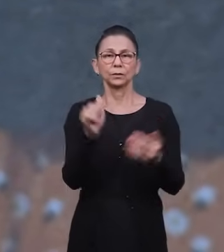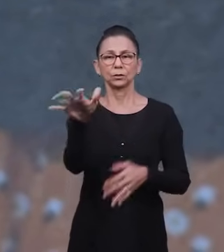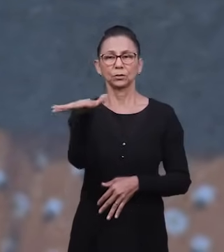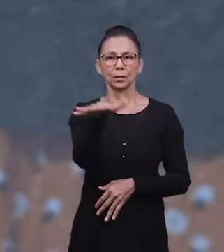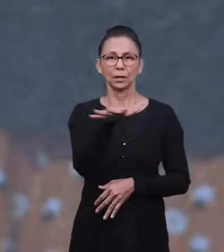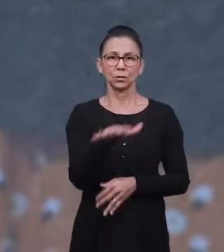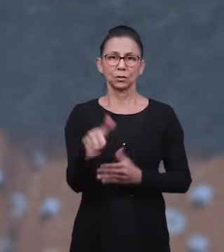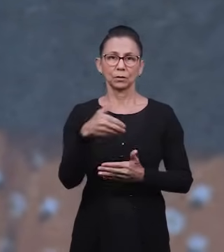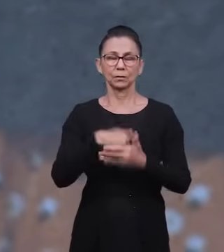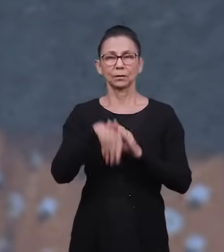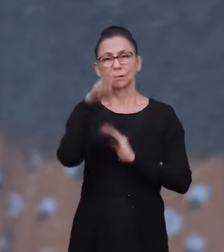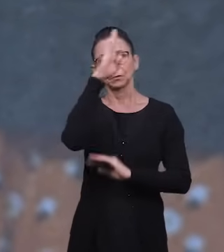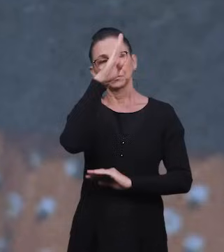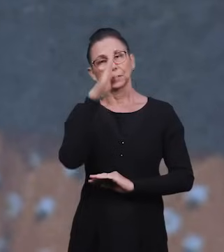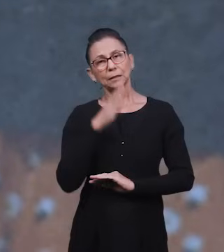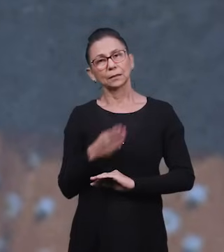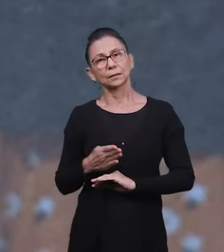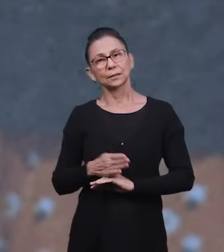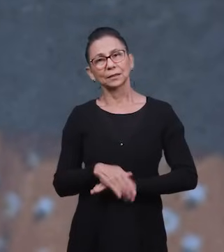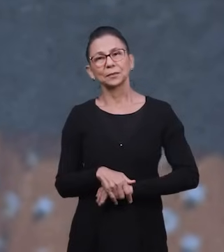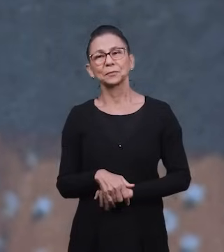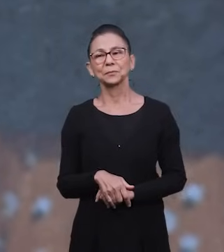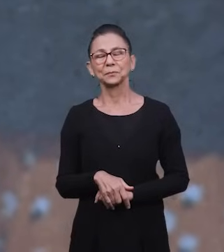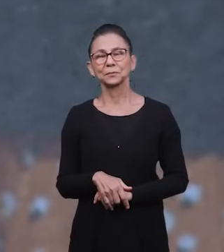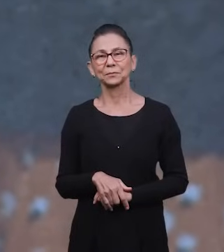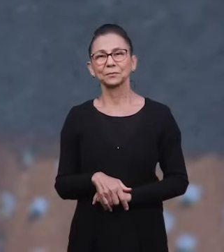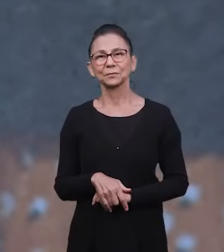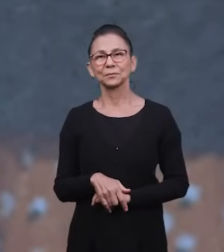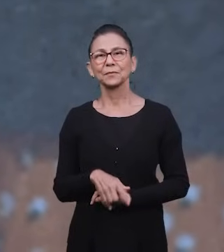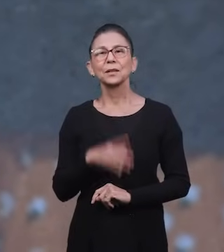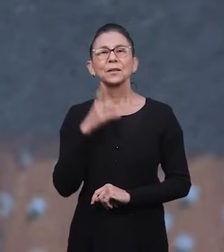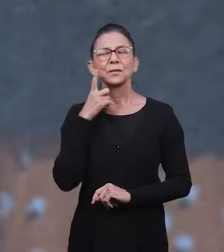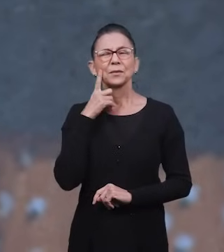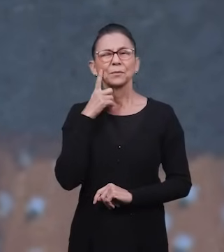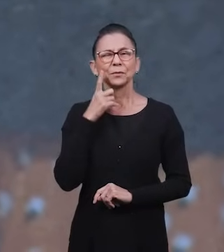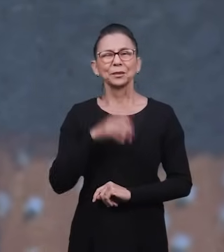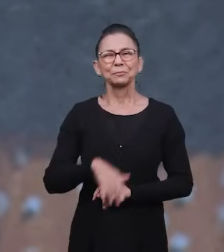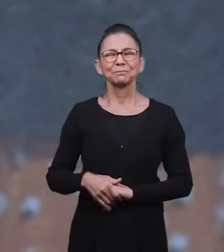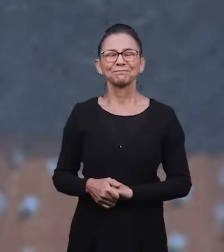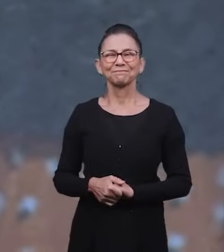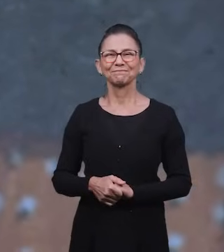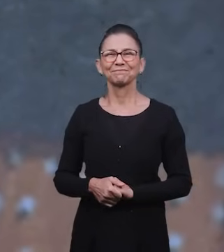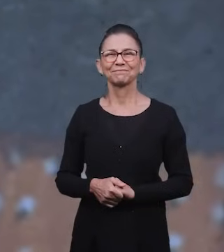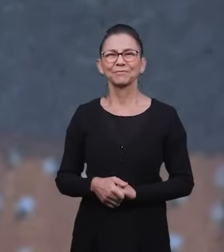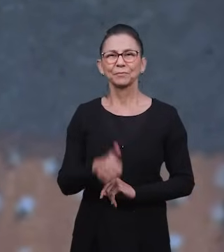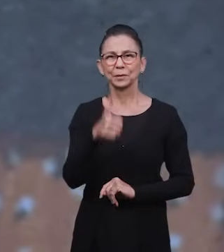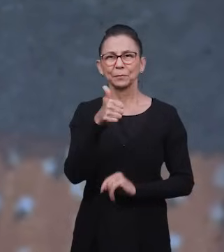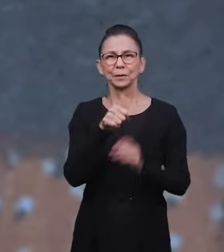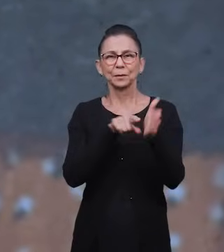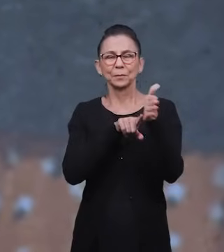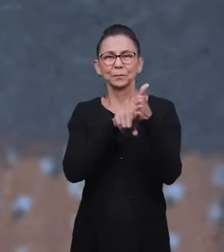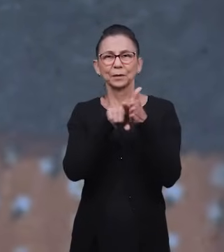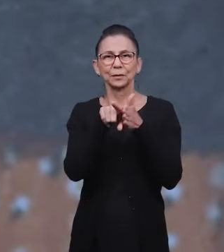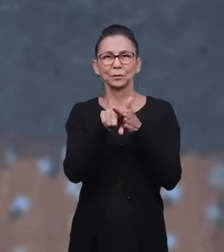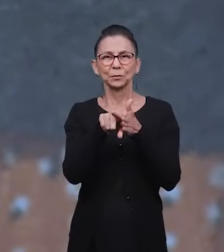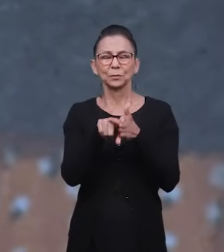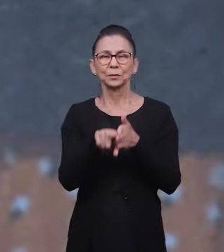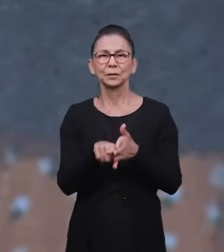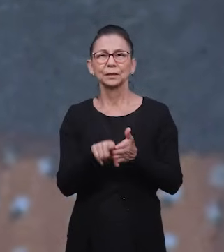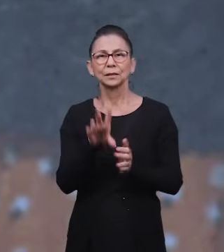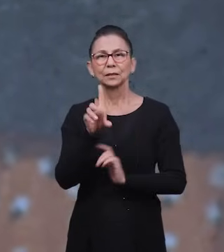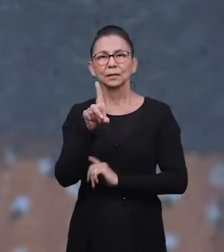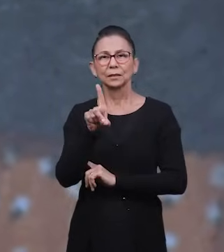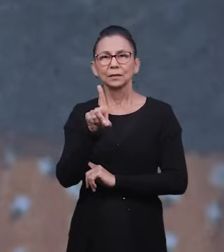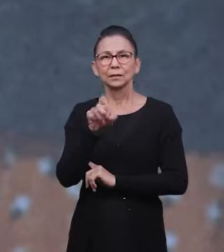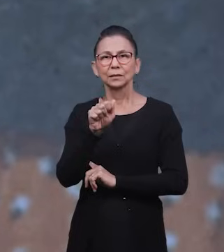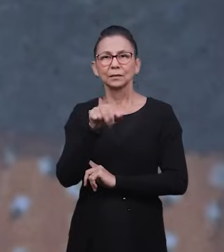de outros lugares, inclusive do Brasil, que também enviam as perguntas, e a gente vai ouvir a primeira pergunta, que vem do nosso